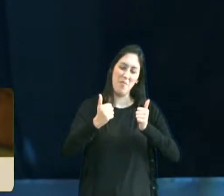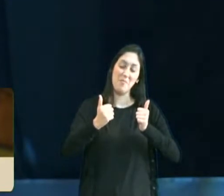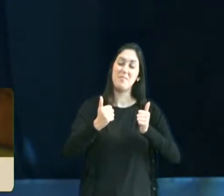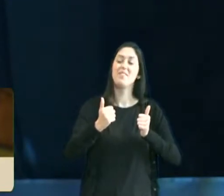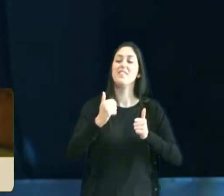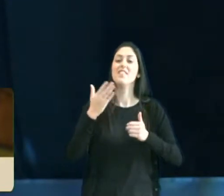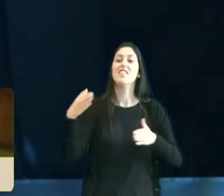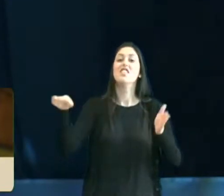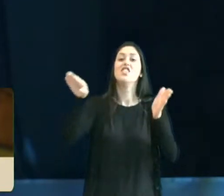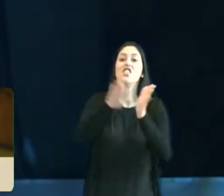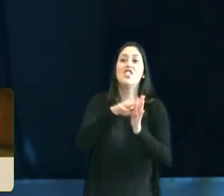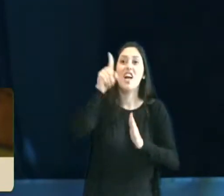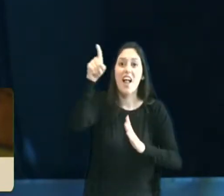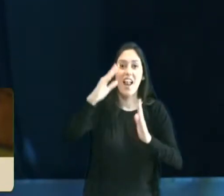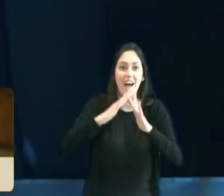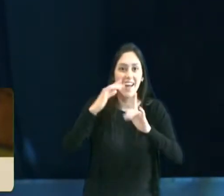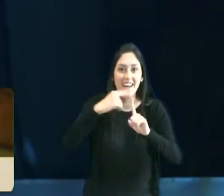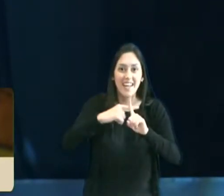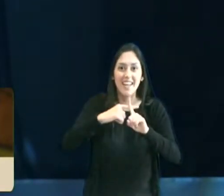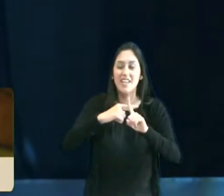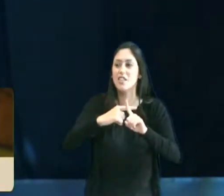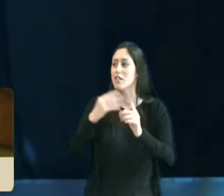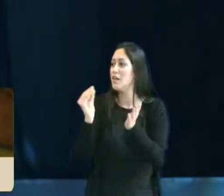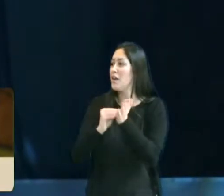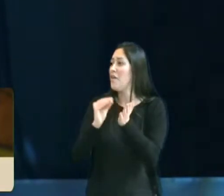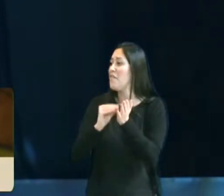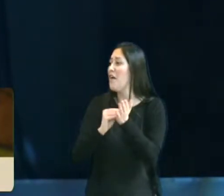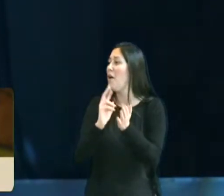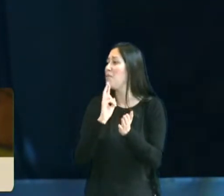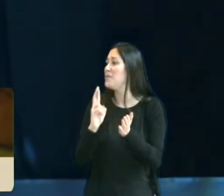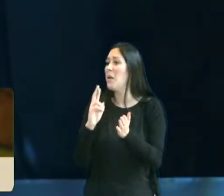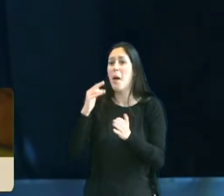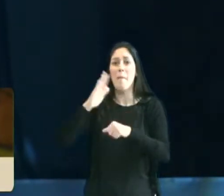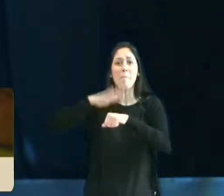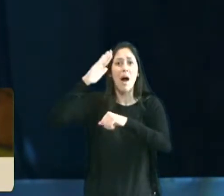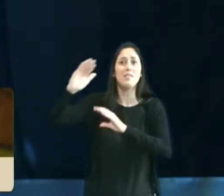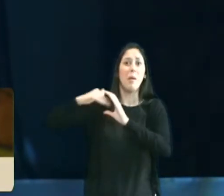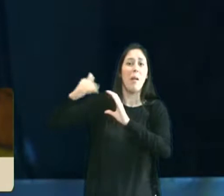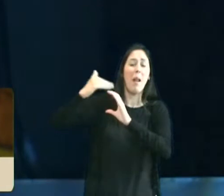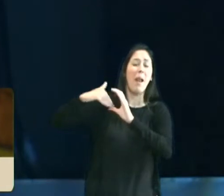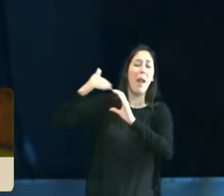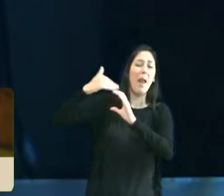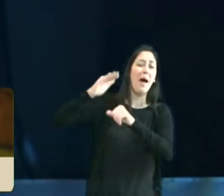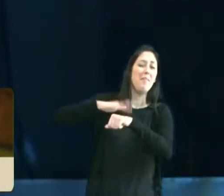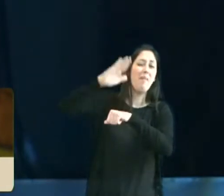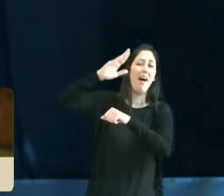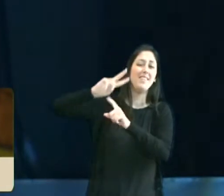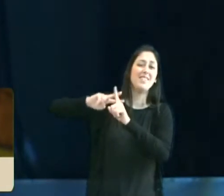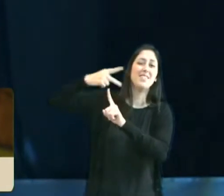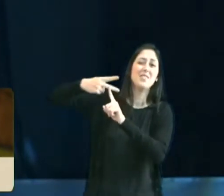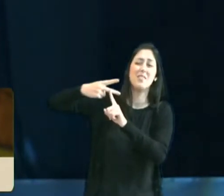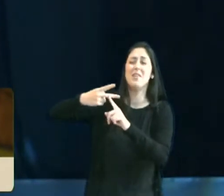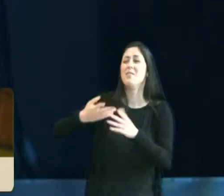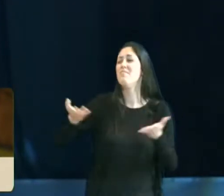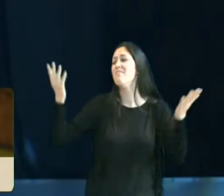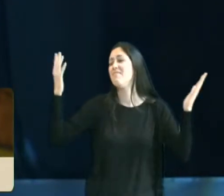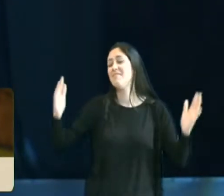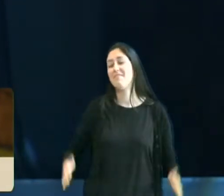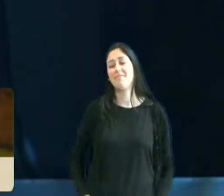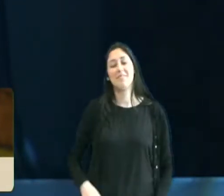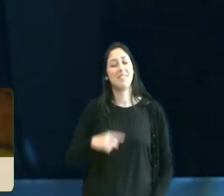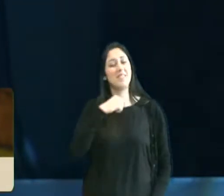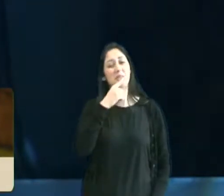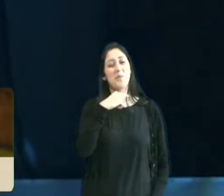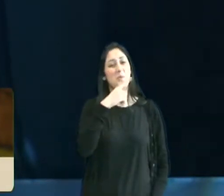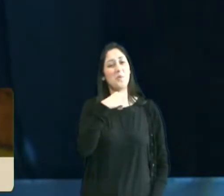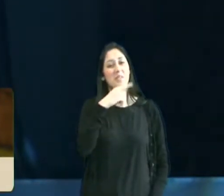todo mundo respondeu, eu falei, meu Deus, eu nunca vou vencer esse negócio. E eu não sei, muitas vezes na